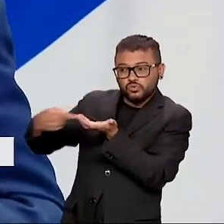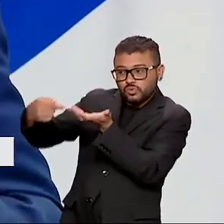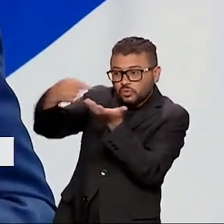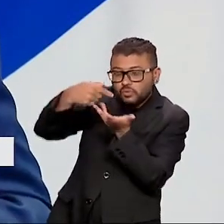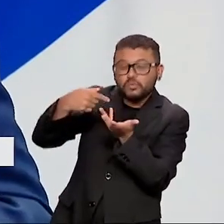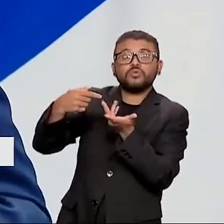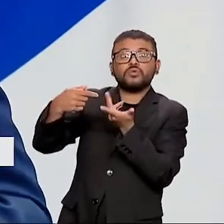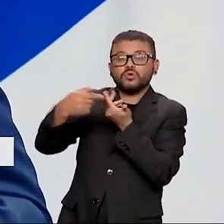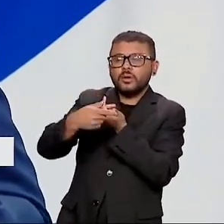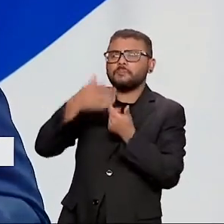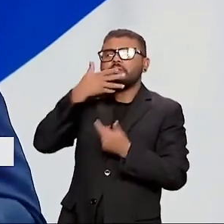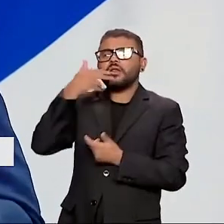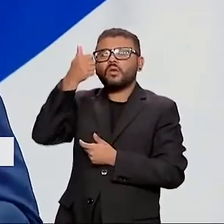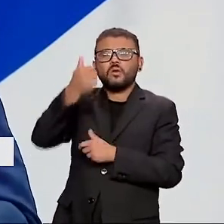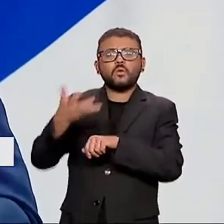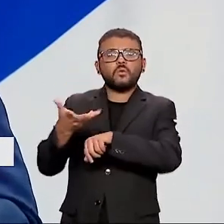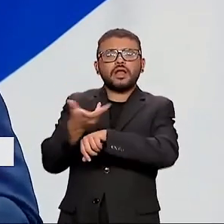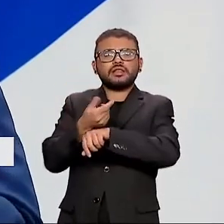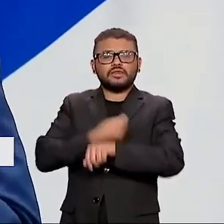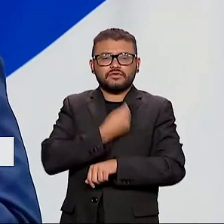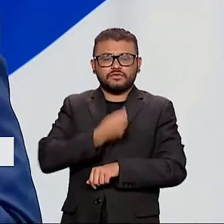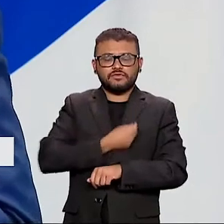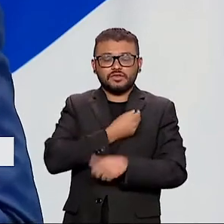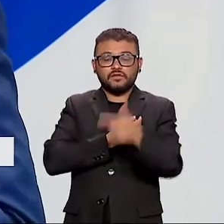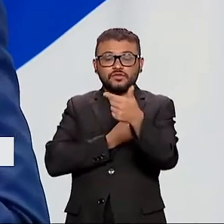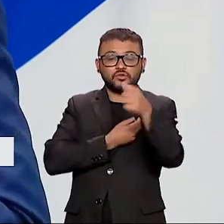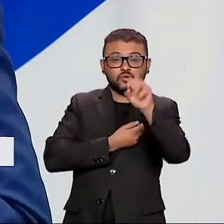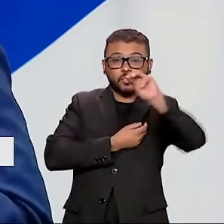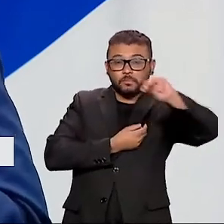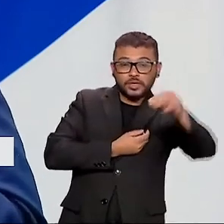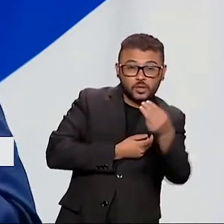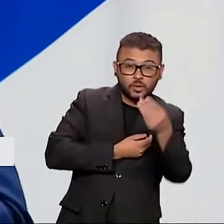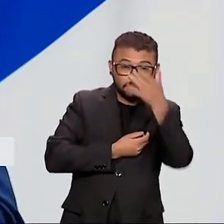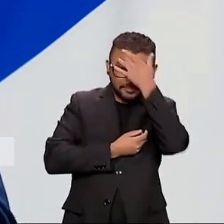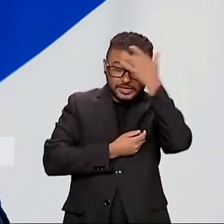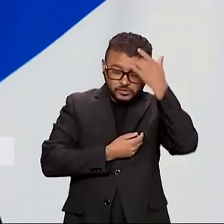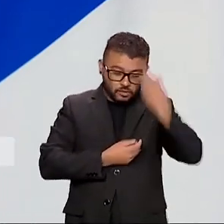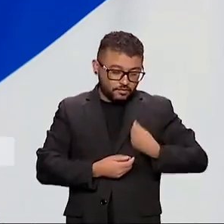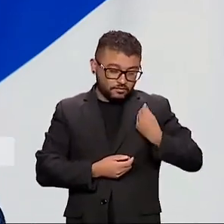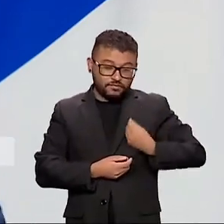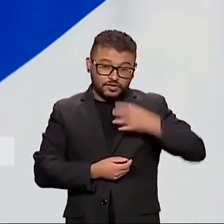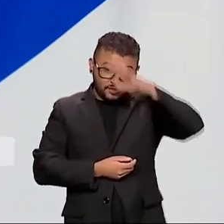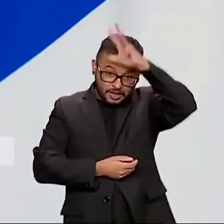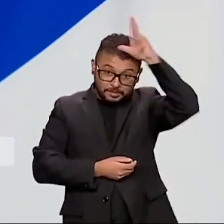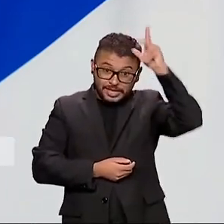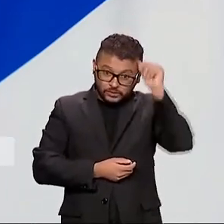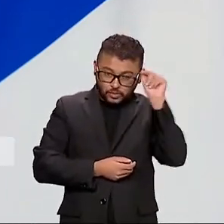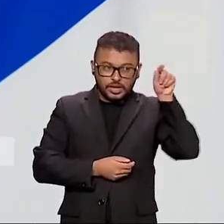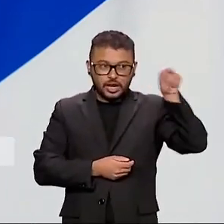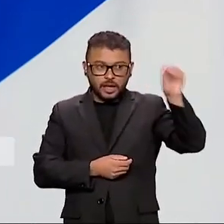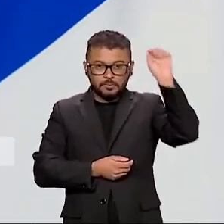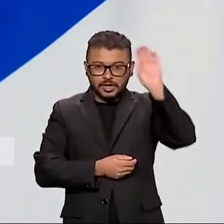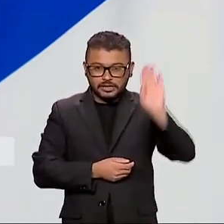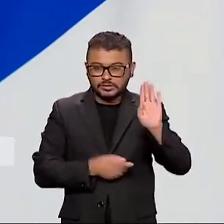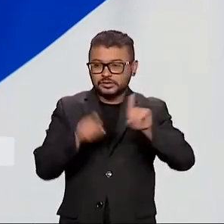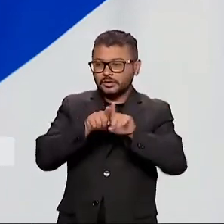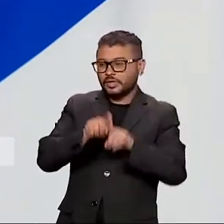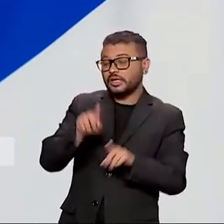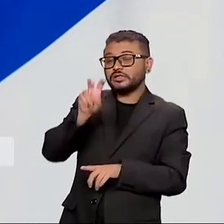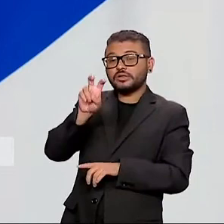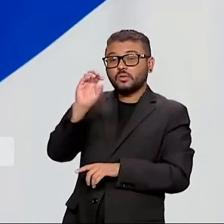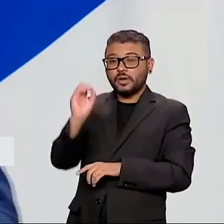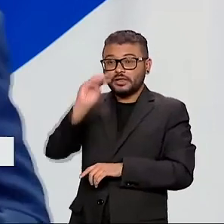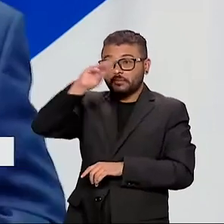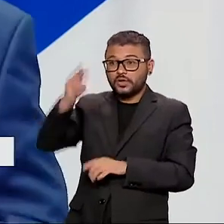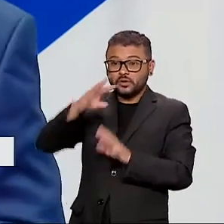com qualidade de vida para 28 milhões de pessoas que moram só na Amazônia brasileira e 50 milhões que moram em